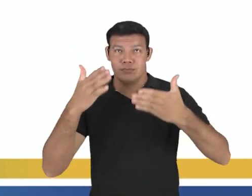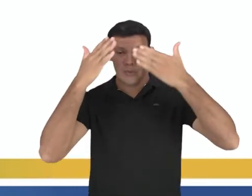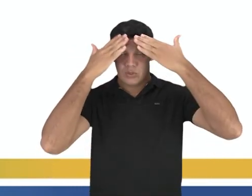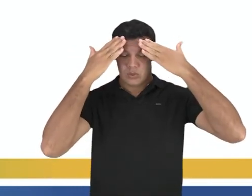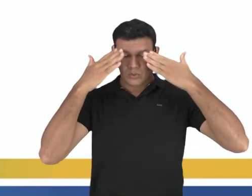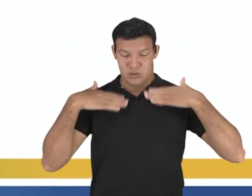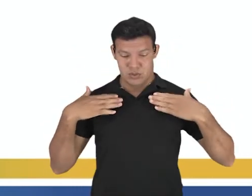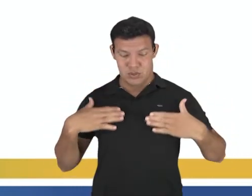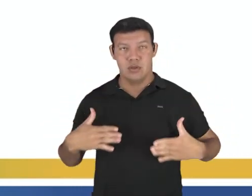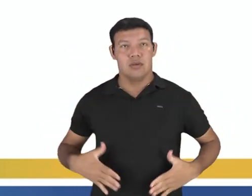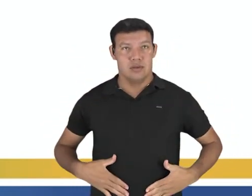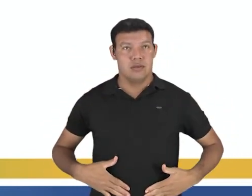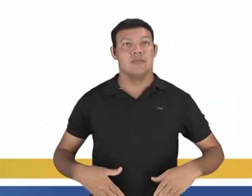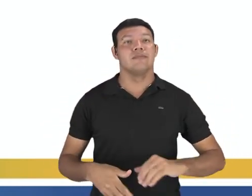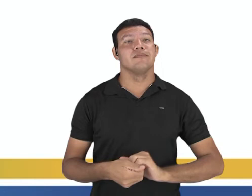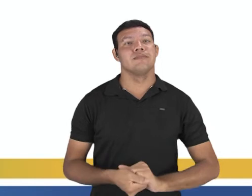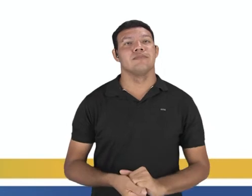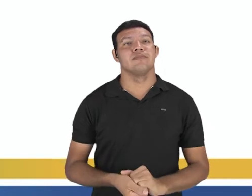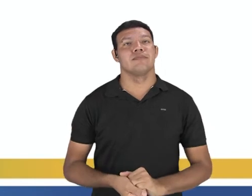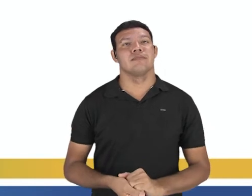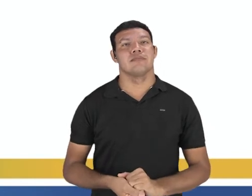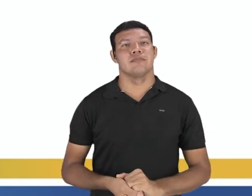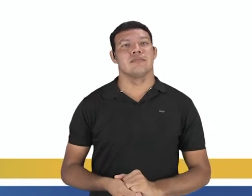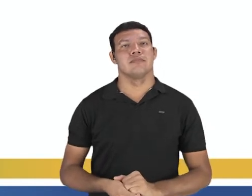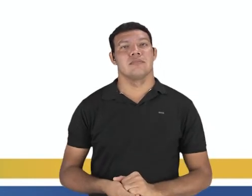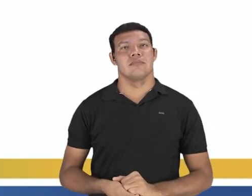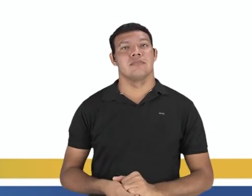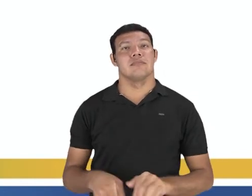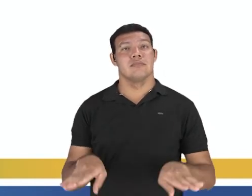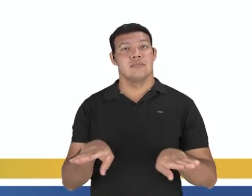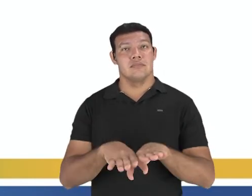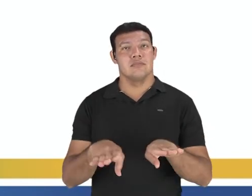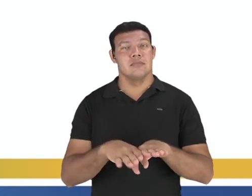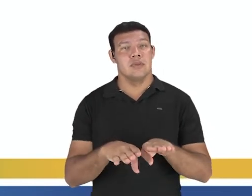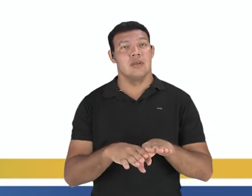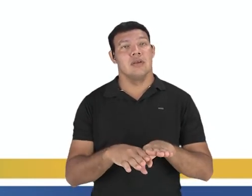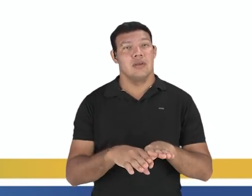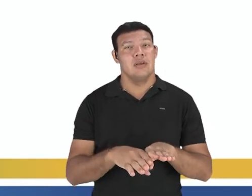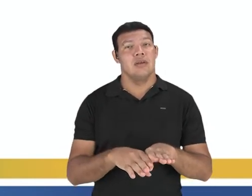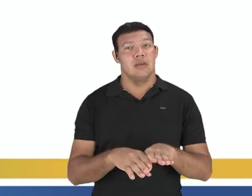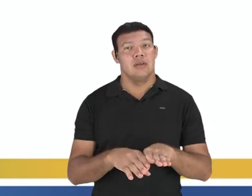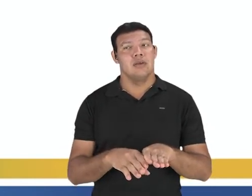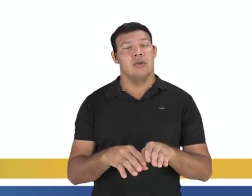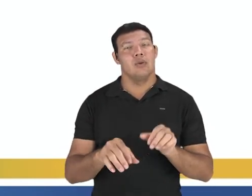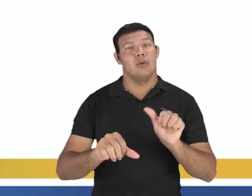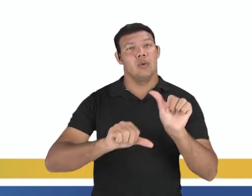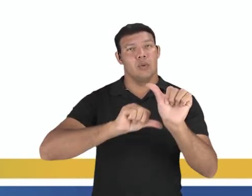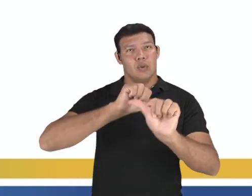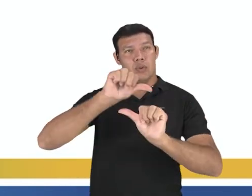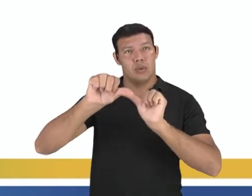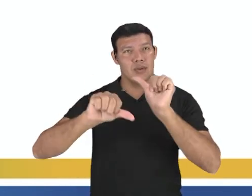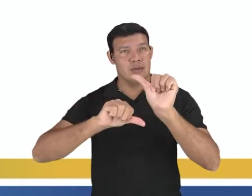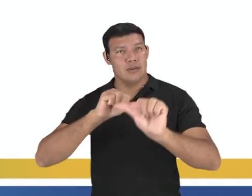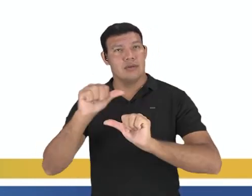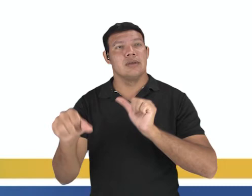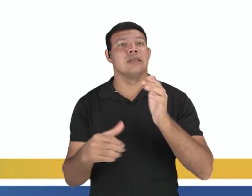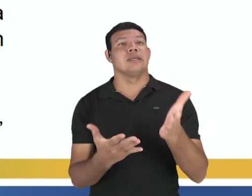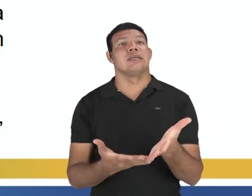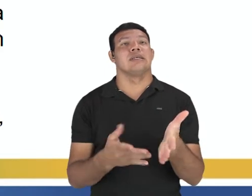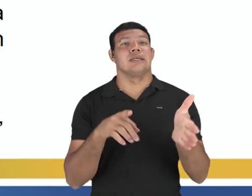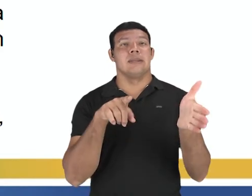e a sua corporeidade se desdobra em questões existenciais que têm origem. E aí você